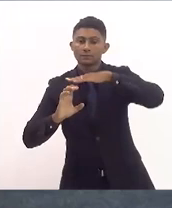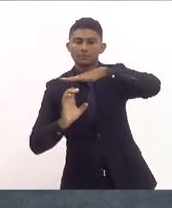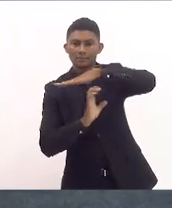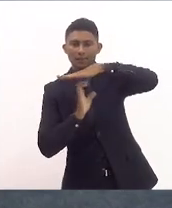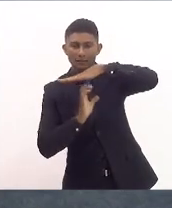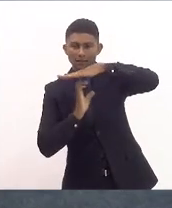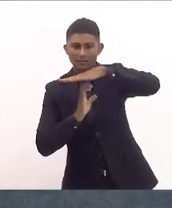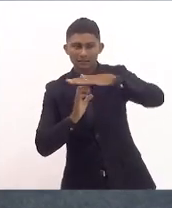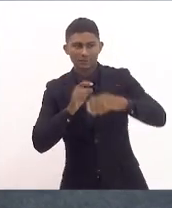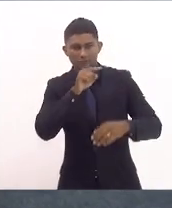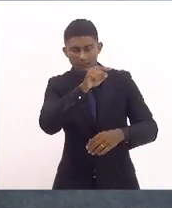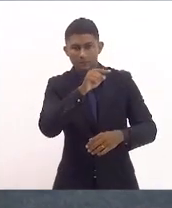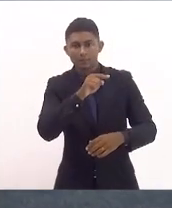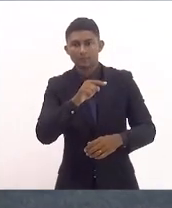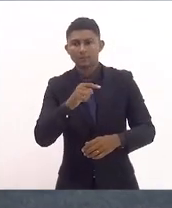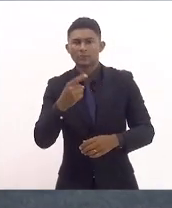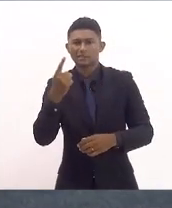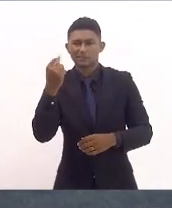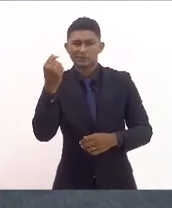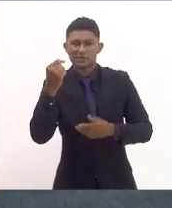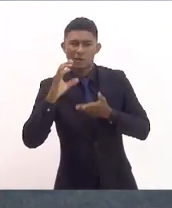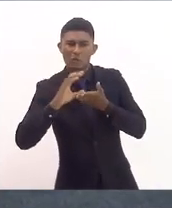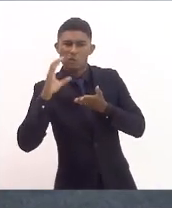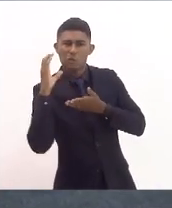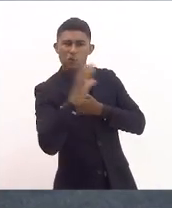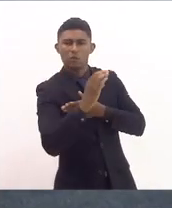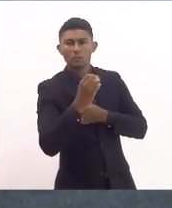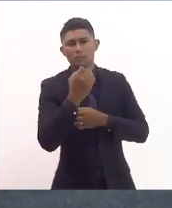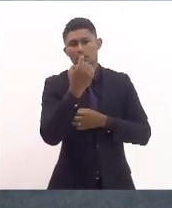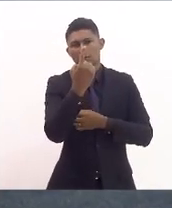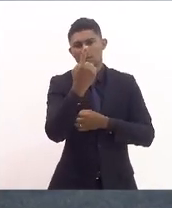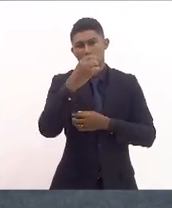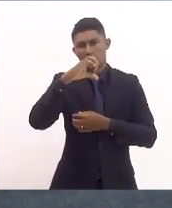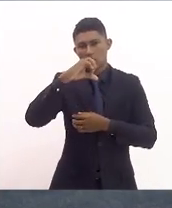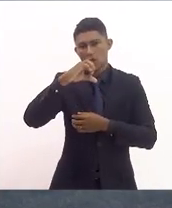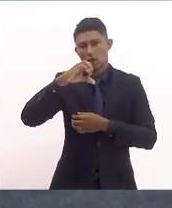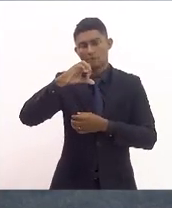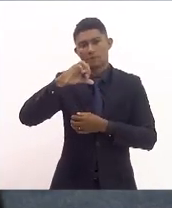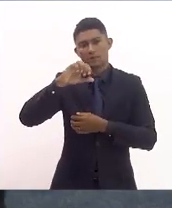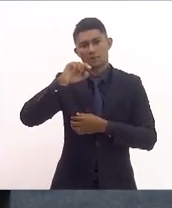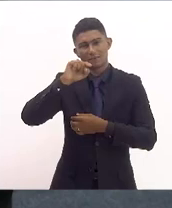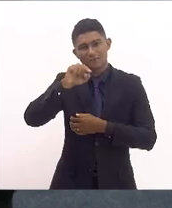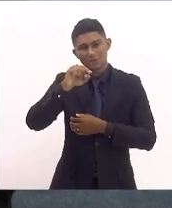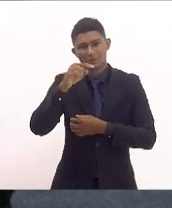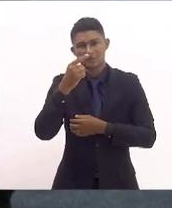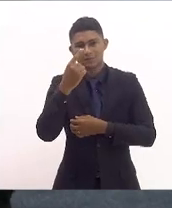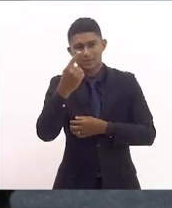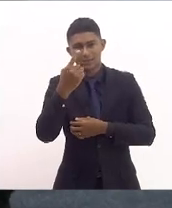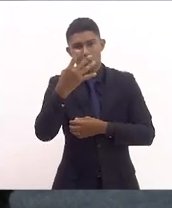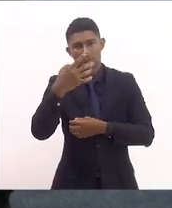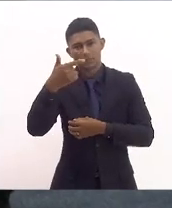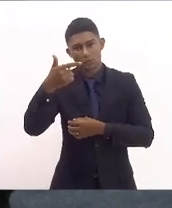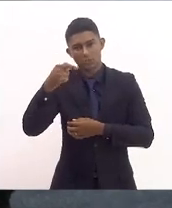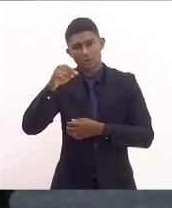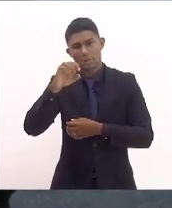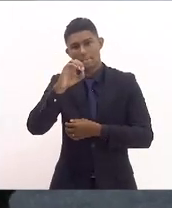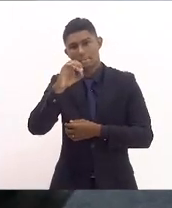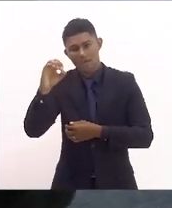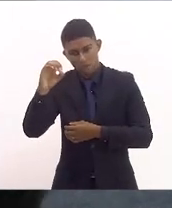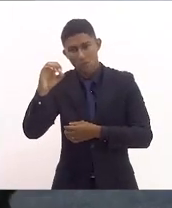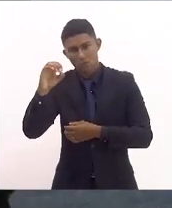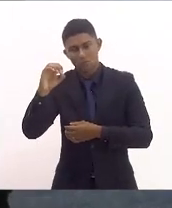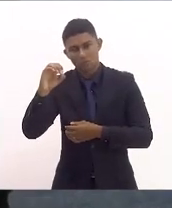recebe 19 milhões 142 1043